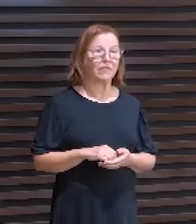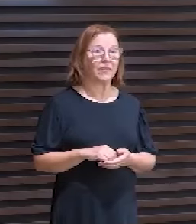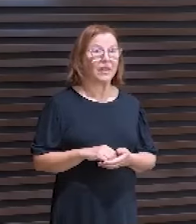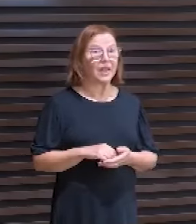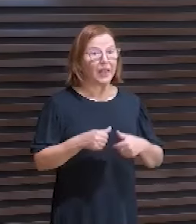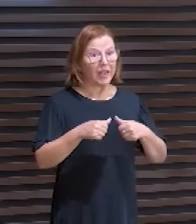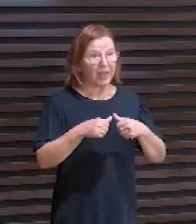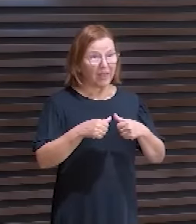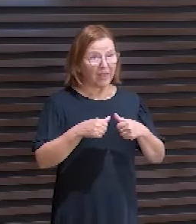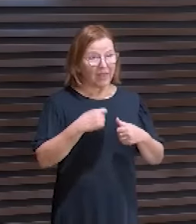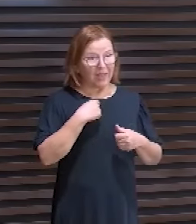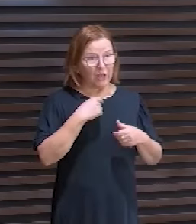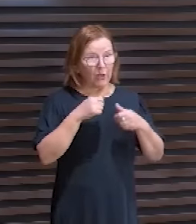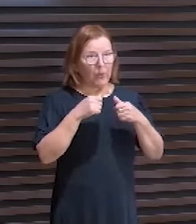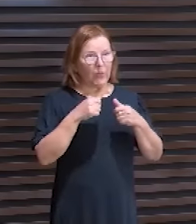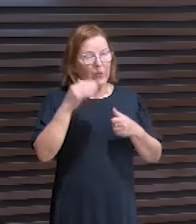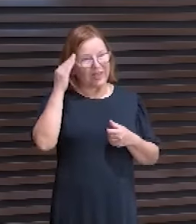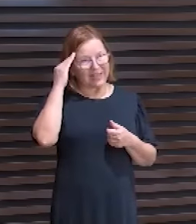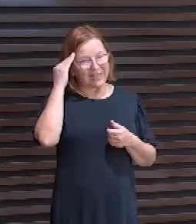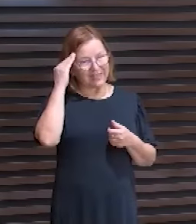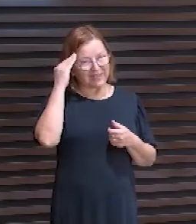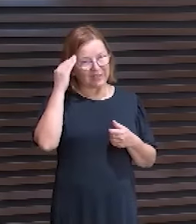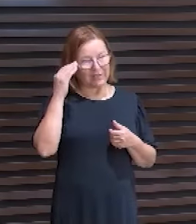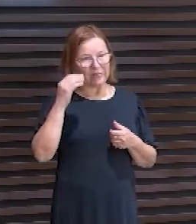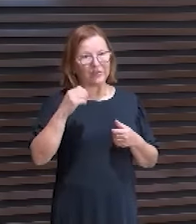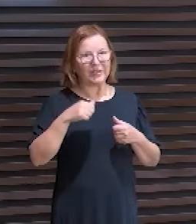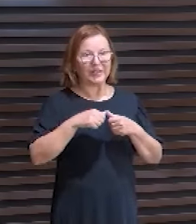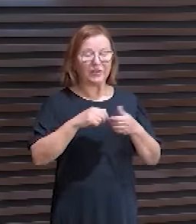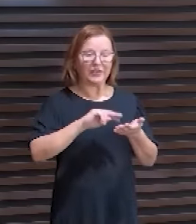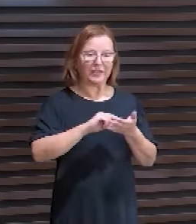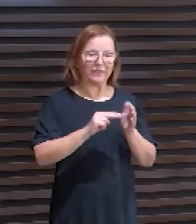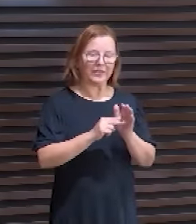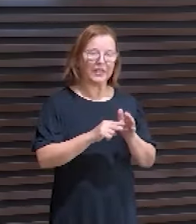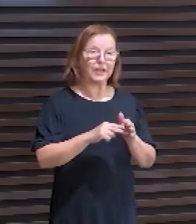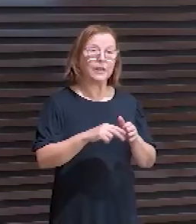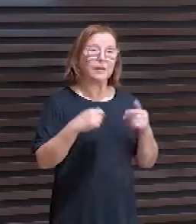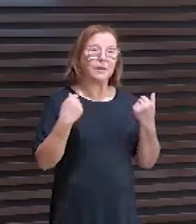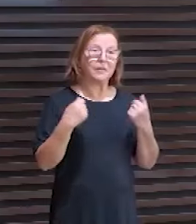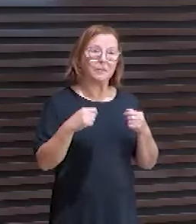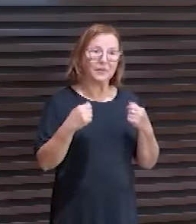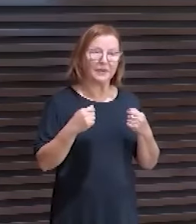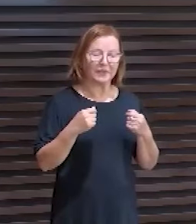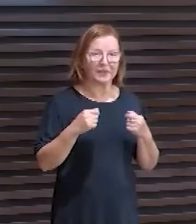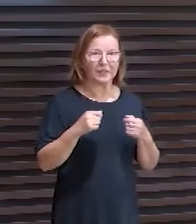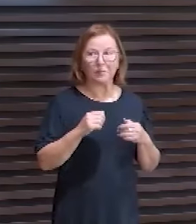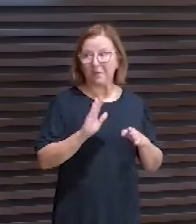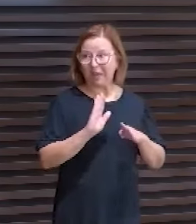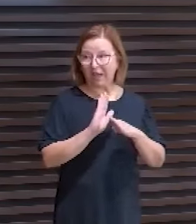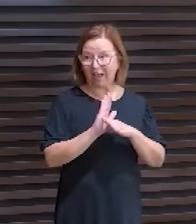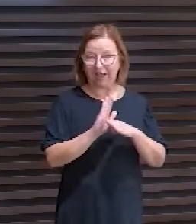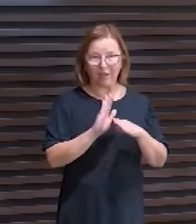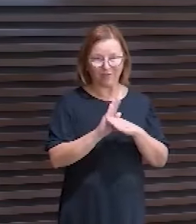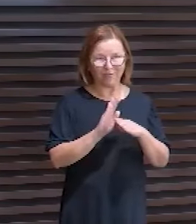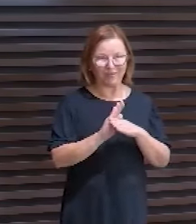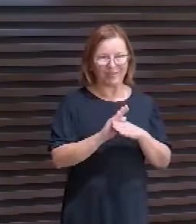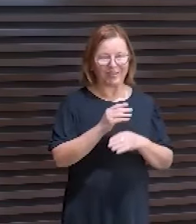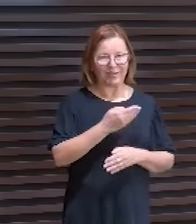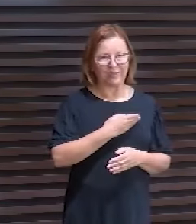generosos nós devemos ser generosos com os com o nosso com que aquilo que Deus nos